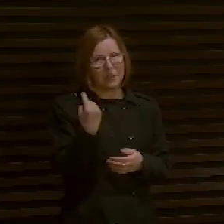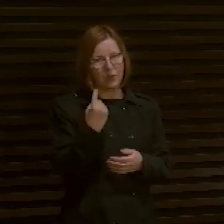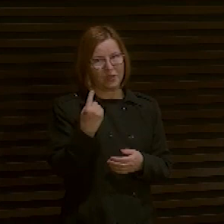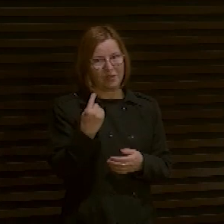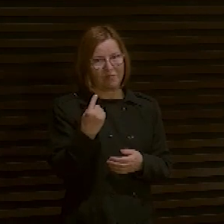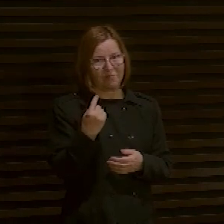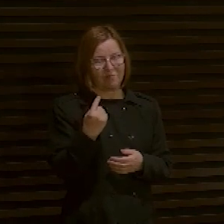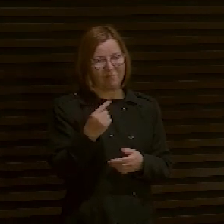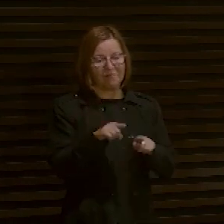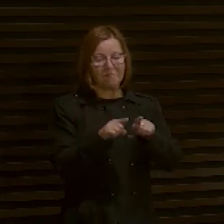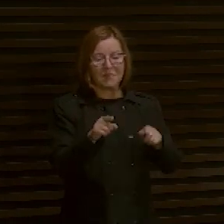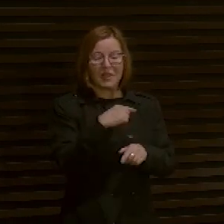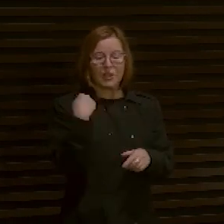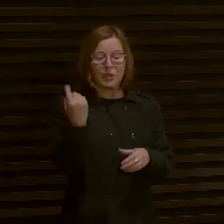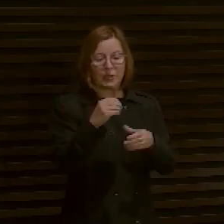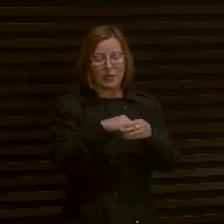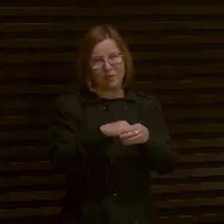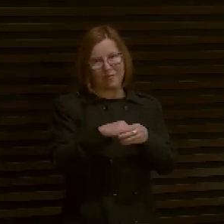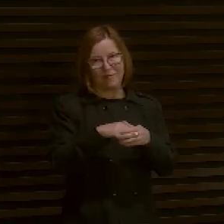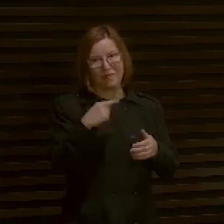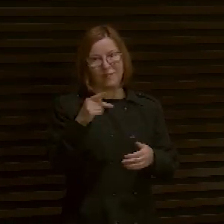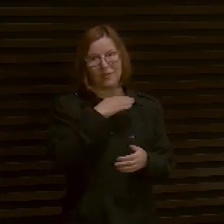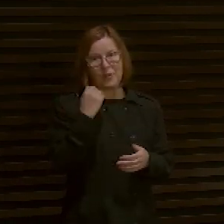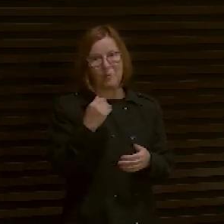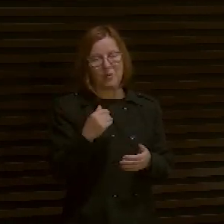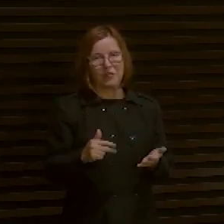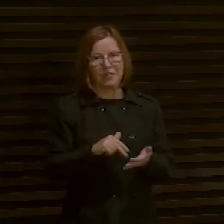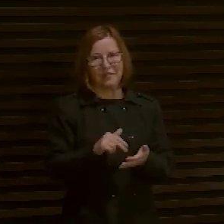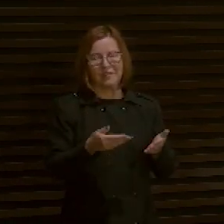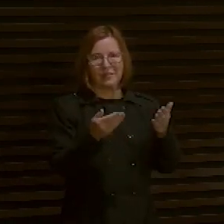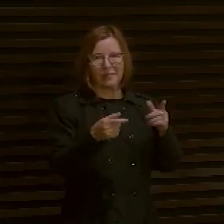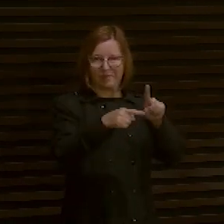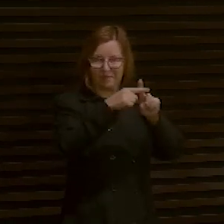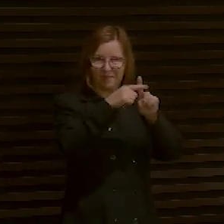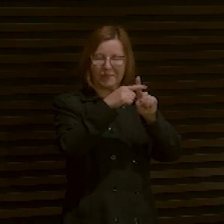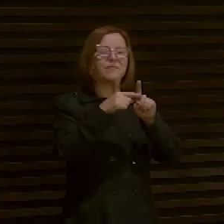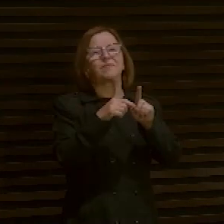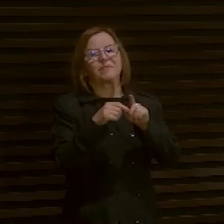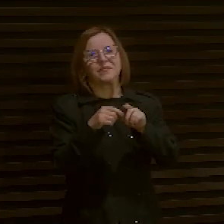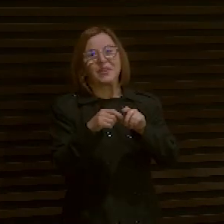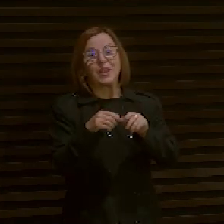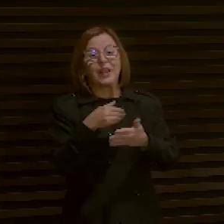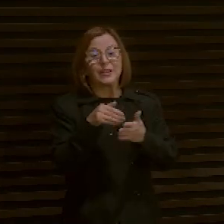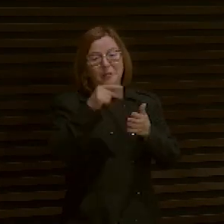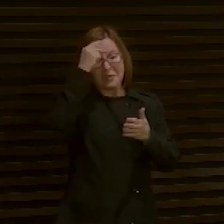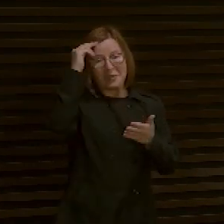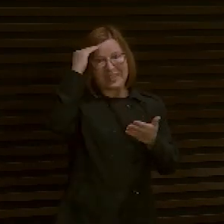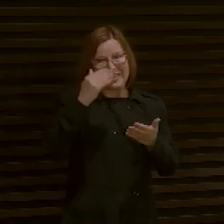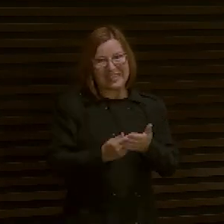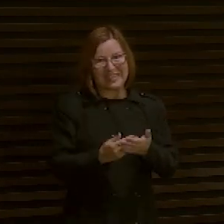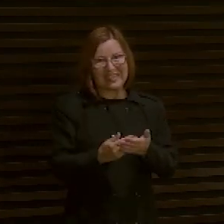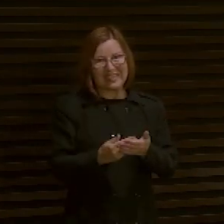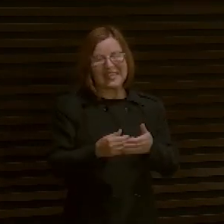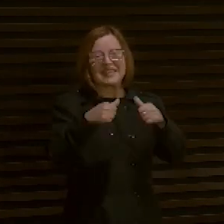Adão, todo aquele que crê estava em Cristo naquela morte. Ele que é o único que